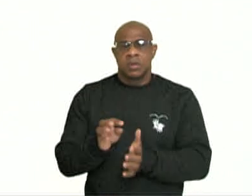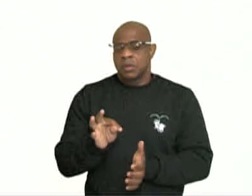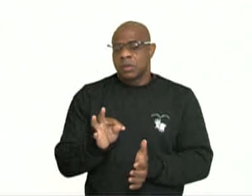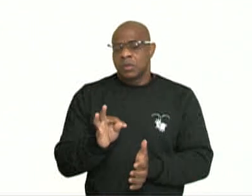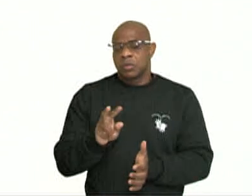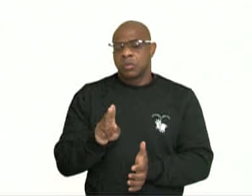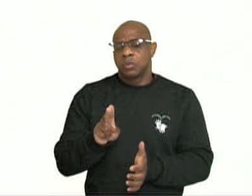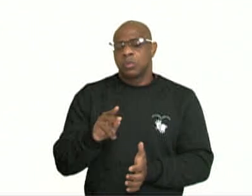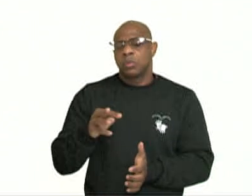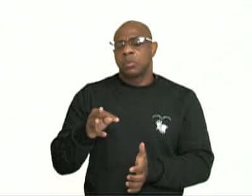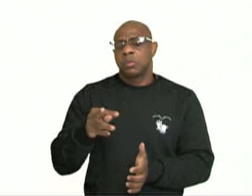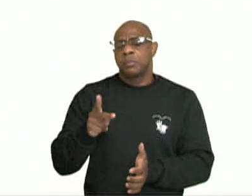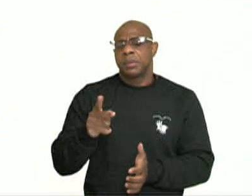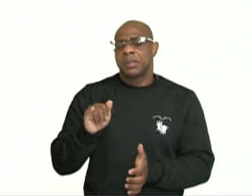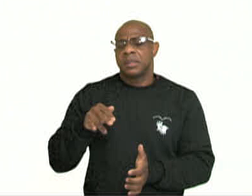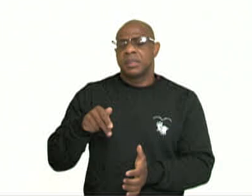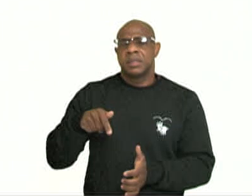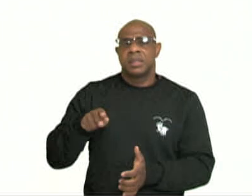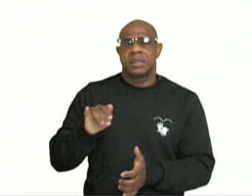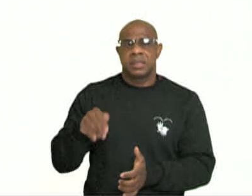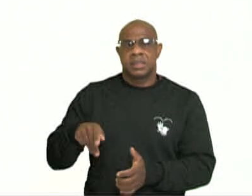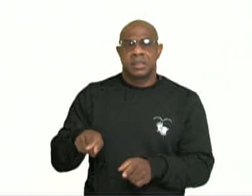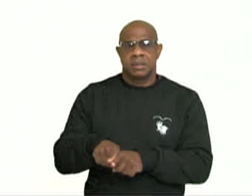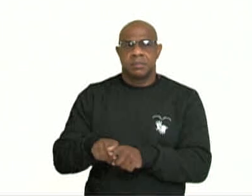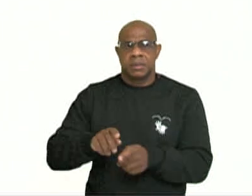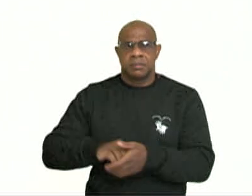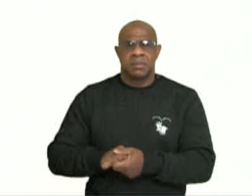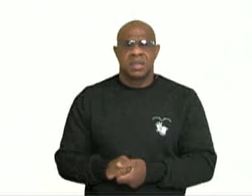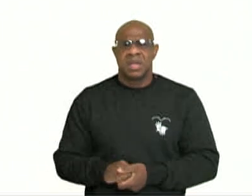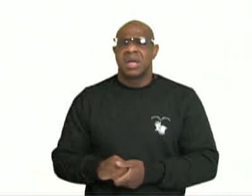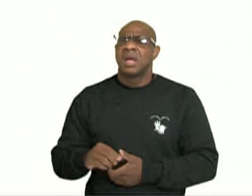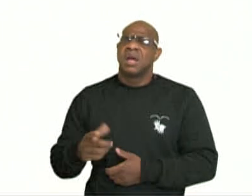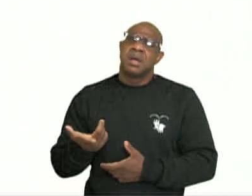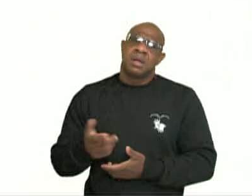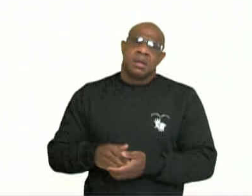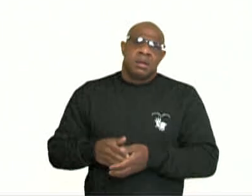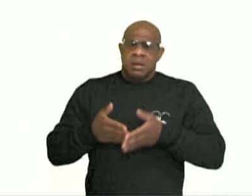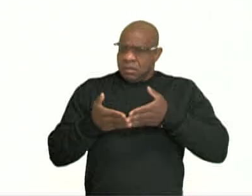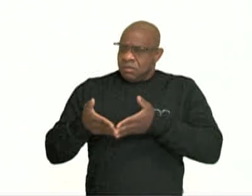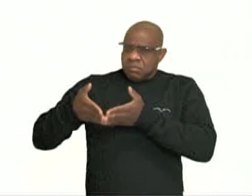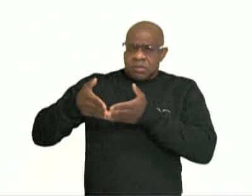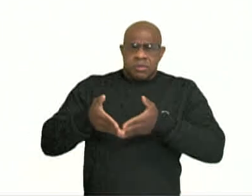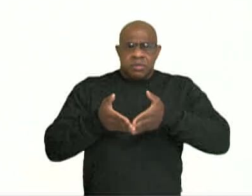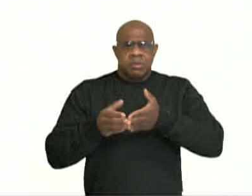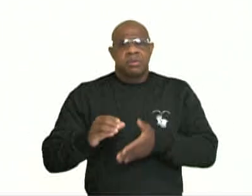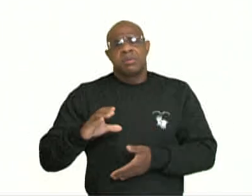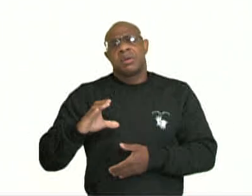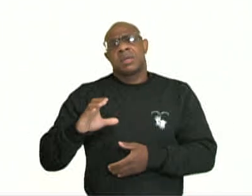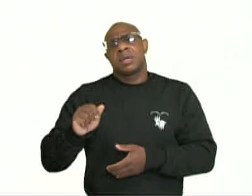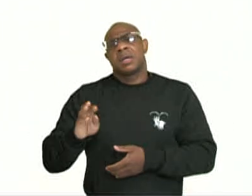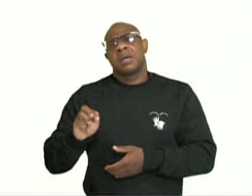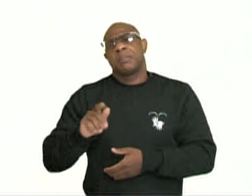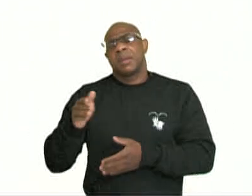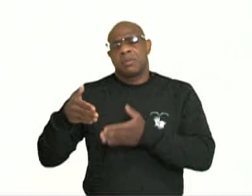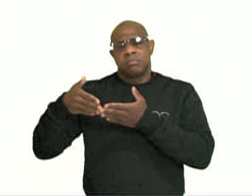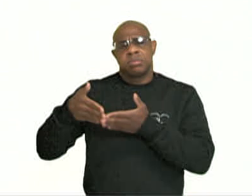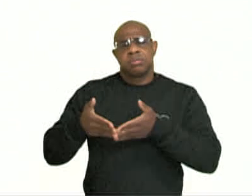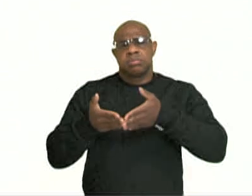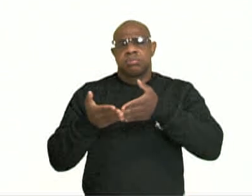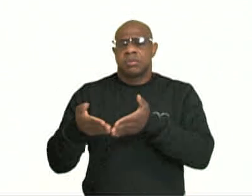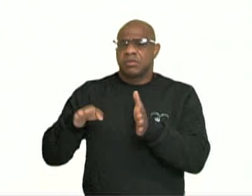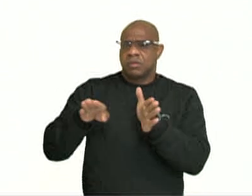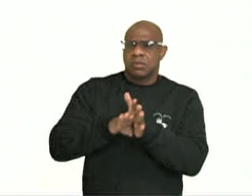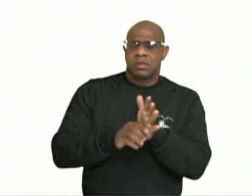época, quando Cabral chegou, aproximadamente, Cabral é a expressão de falar, né? Quando os portugueses chegaram ao Brasil em